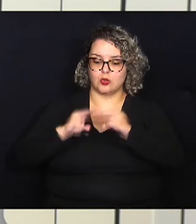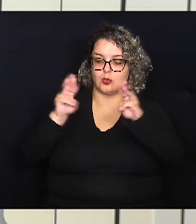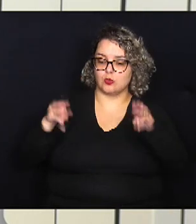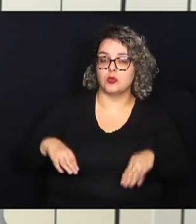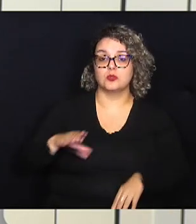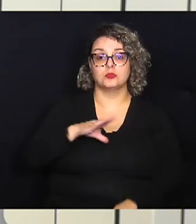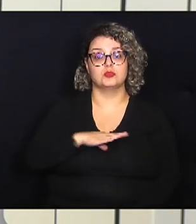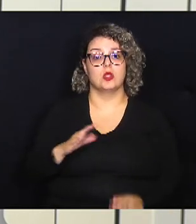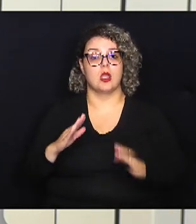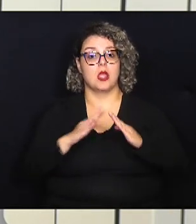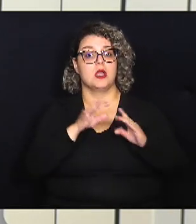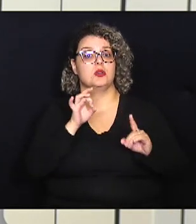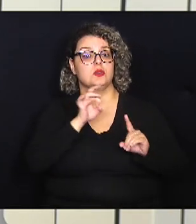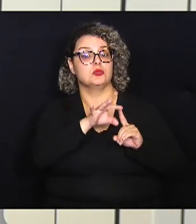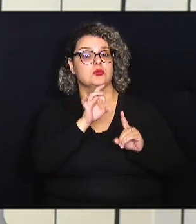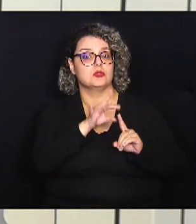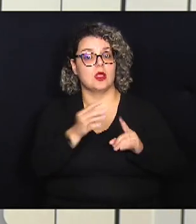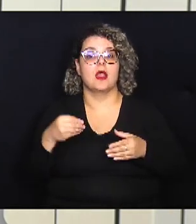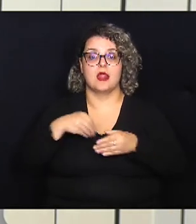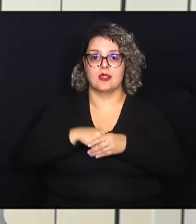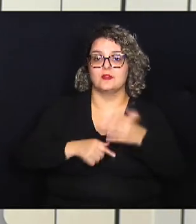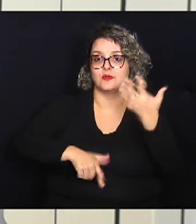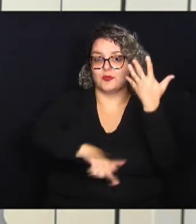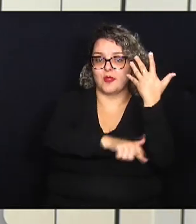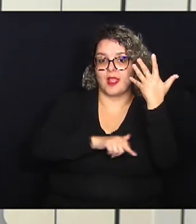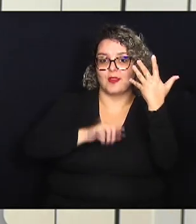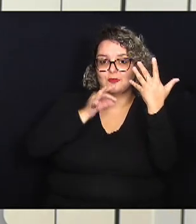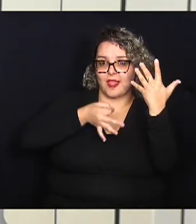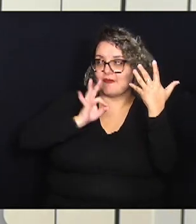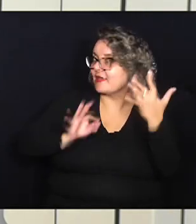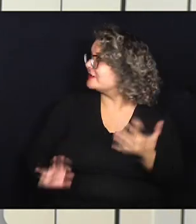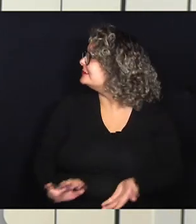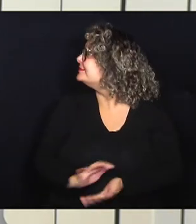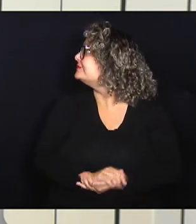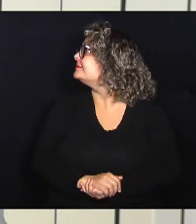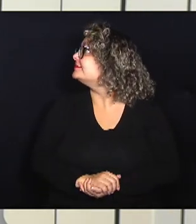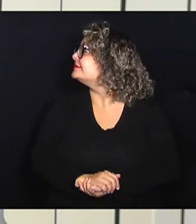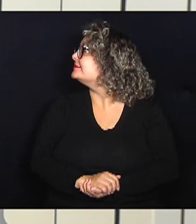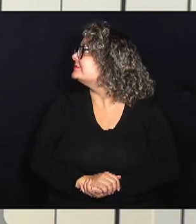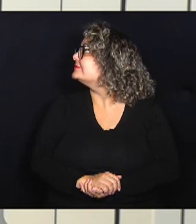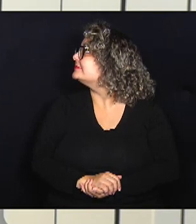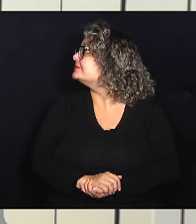Casa de Vidro, dentro do Lago do Café. Acompanhe.